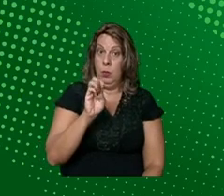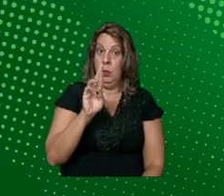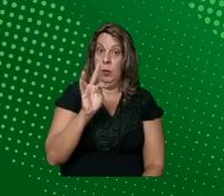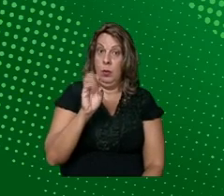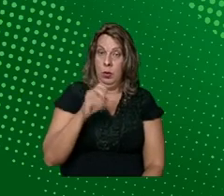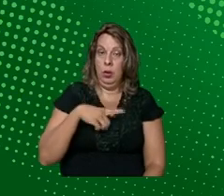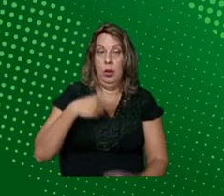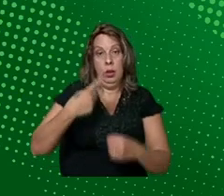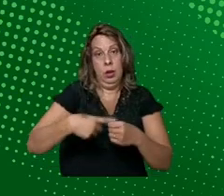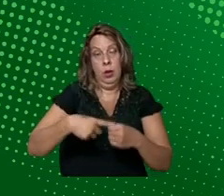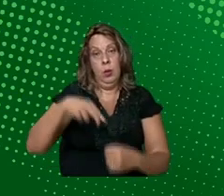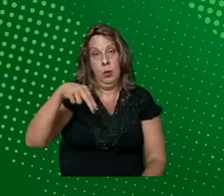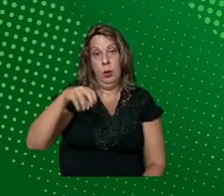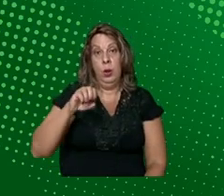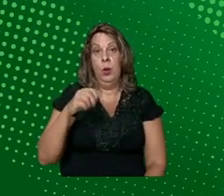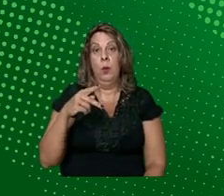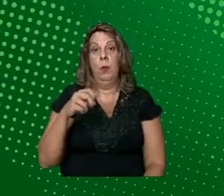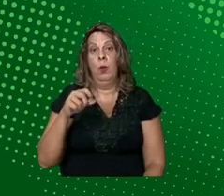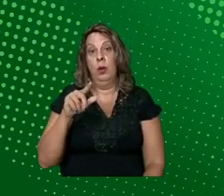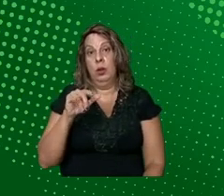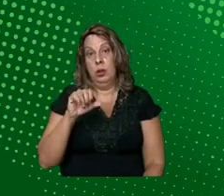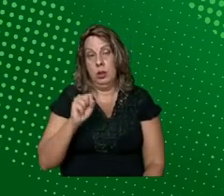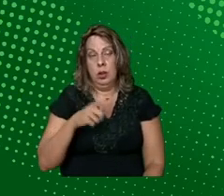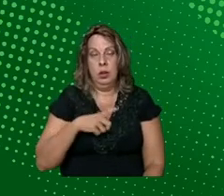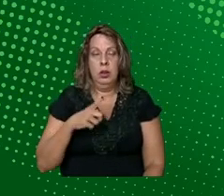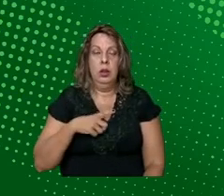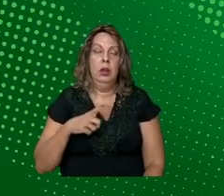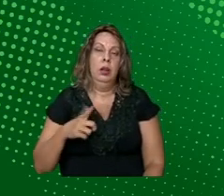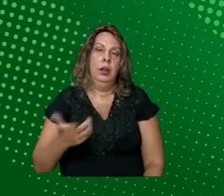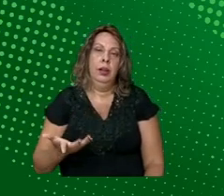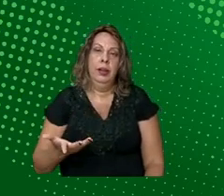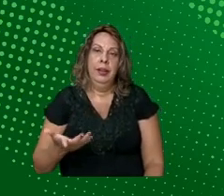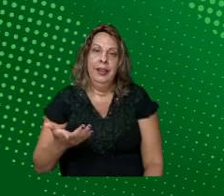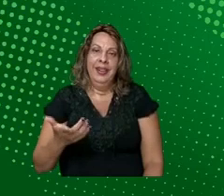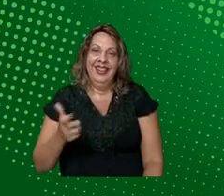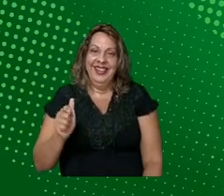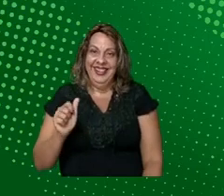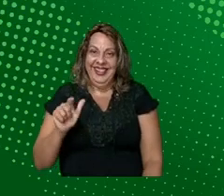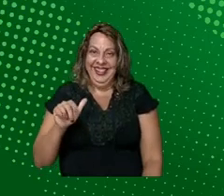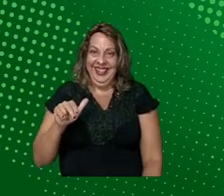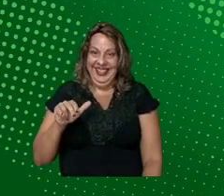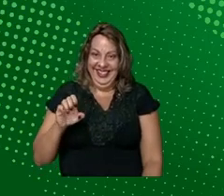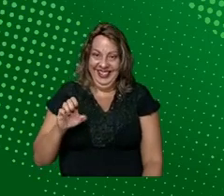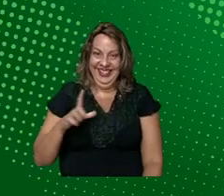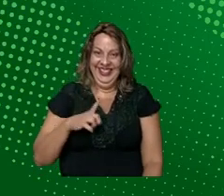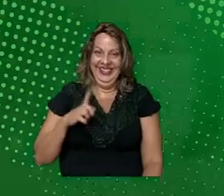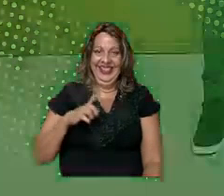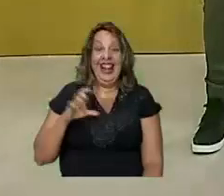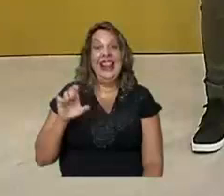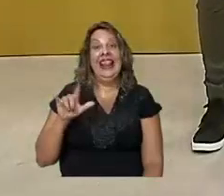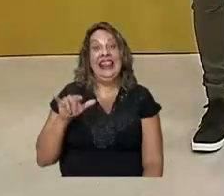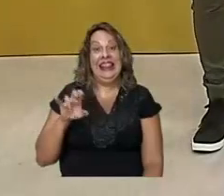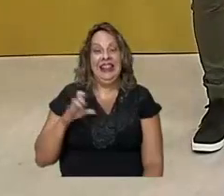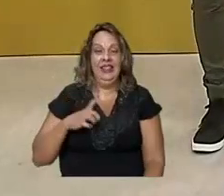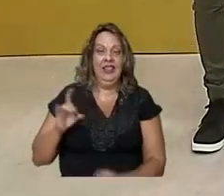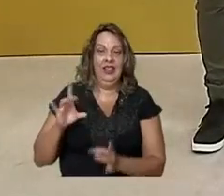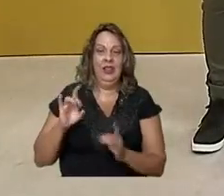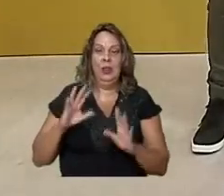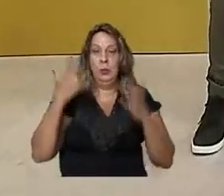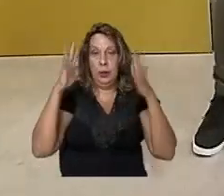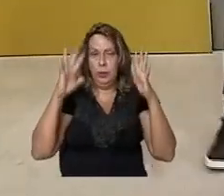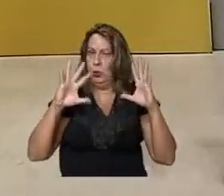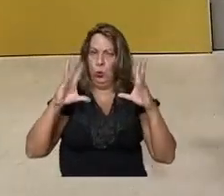de Neópolis, alô Neópolis, Eline Moura, Regional Neópolis, R$500, parabéns para